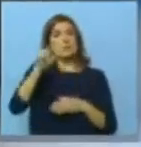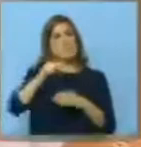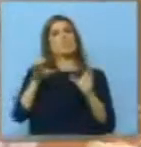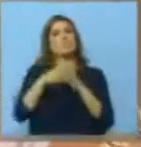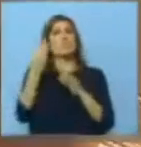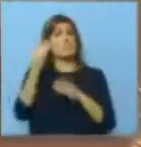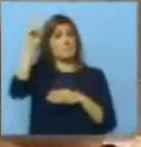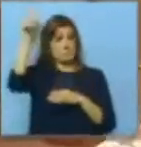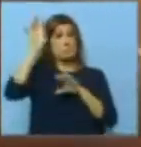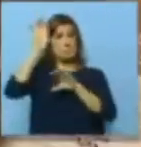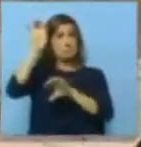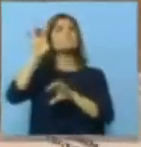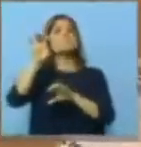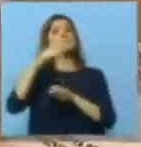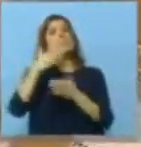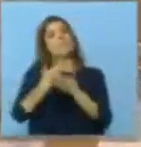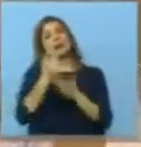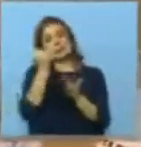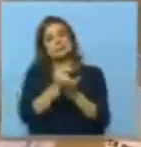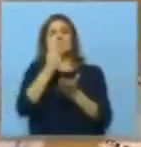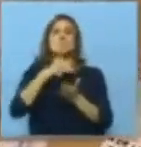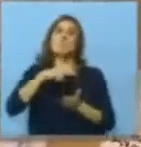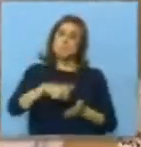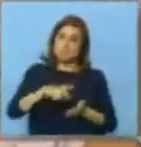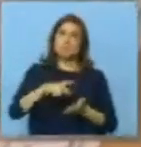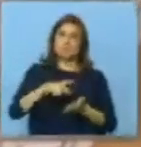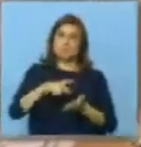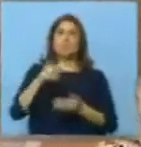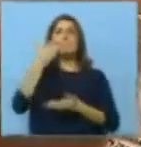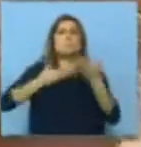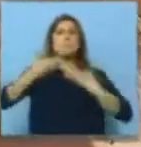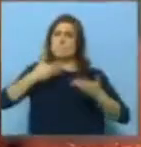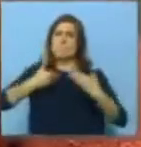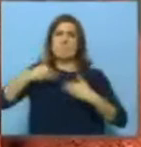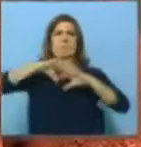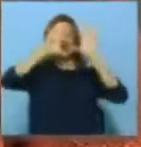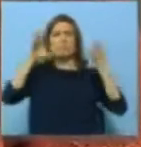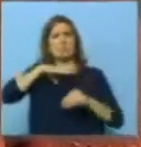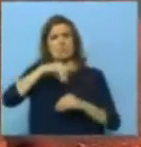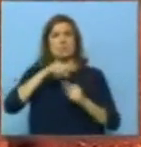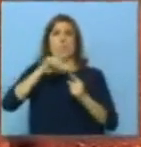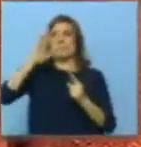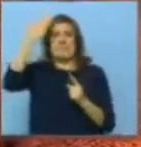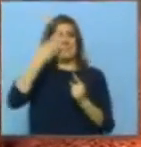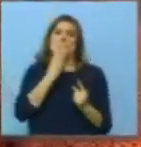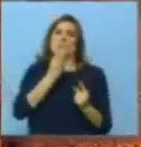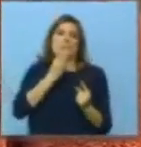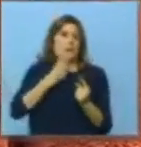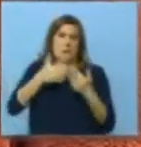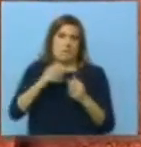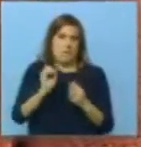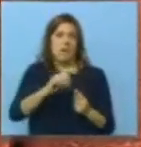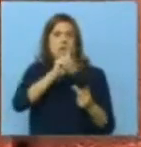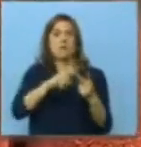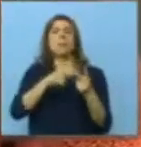que é certificada a origem portuguesa. Os pedidos vêm de todo o mundo. Primeiramente Israel, sem dúvida, e depois